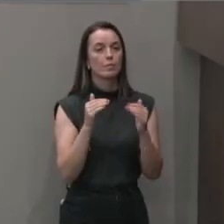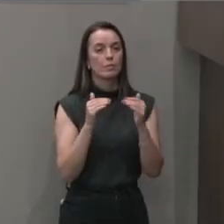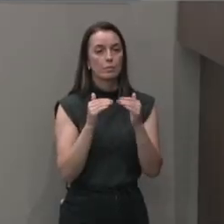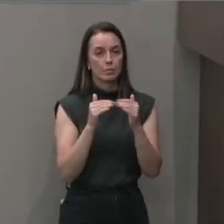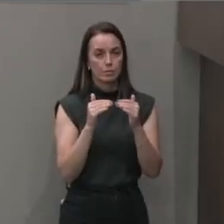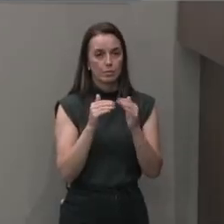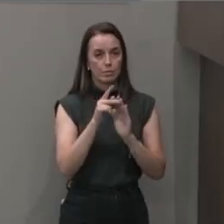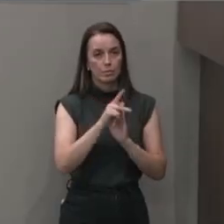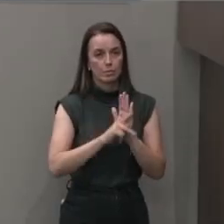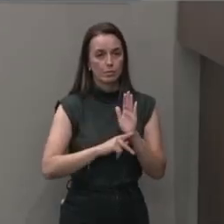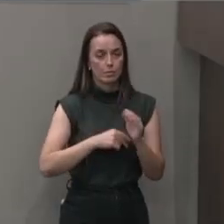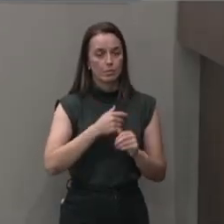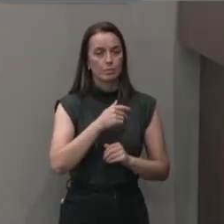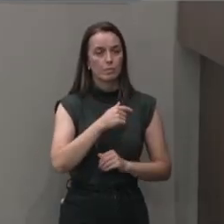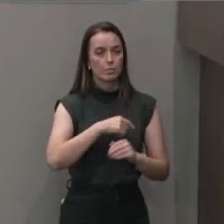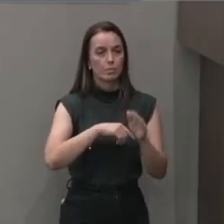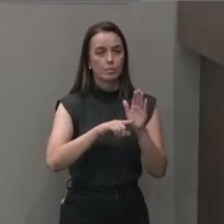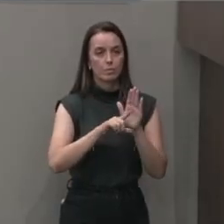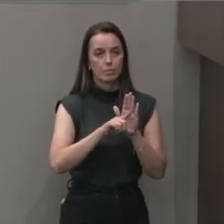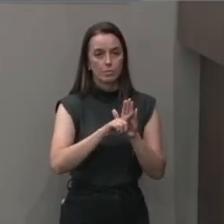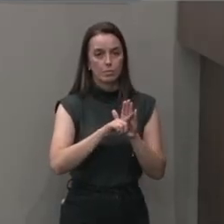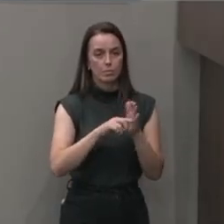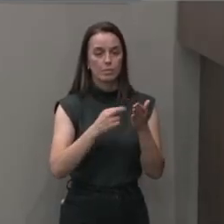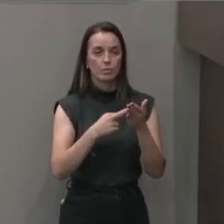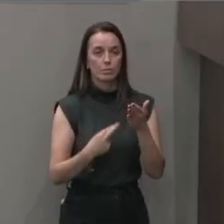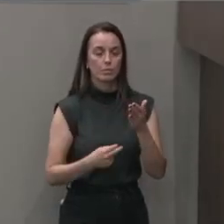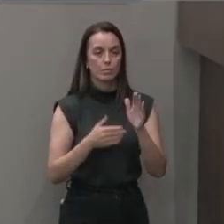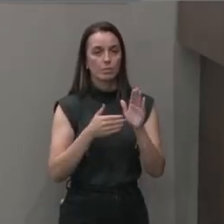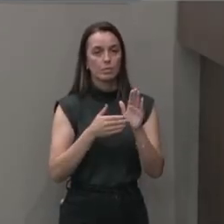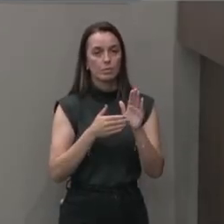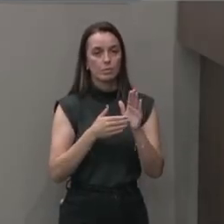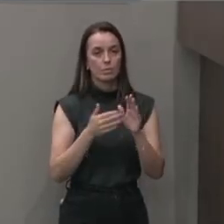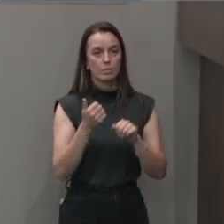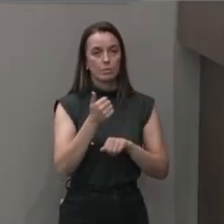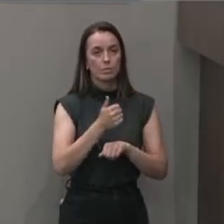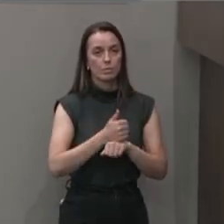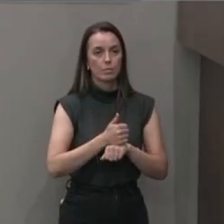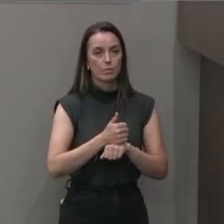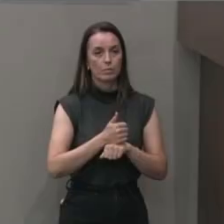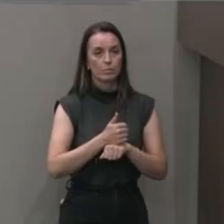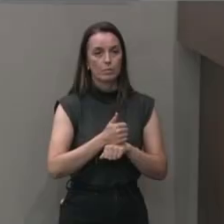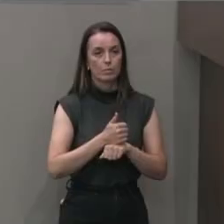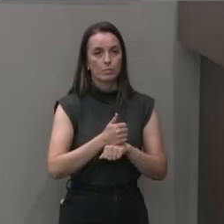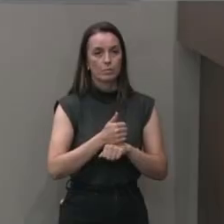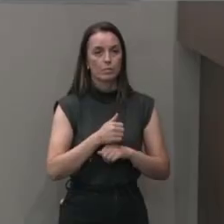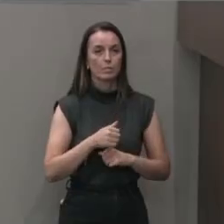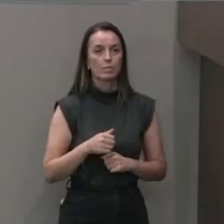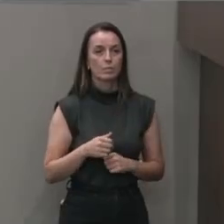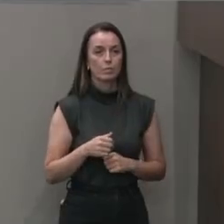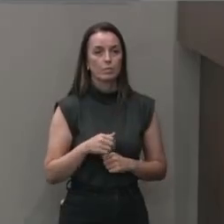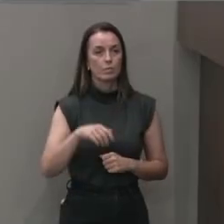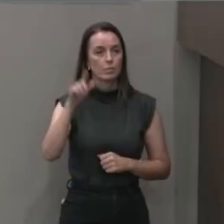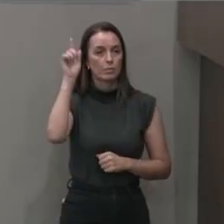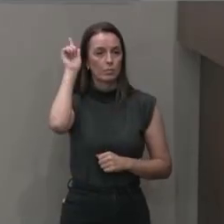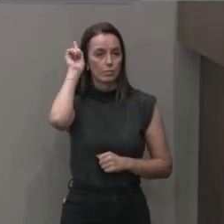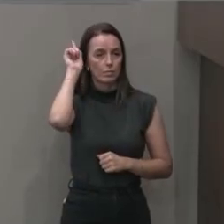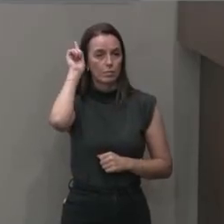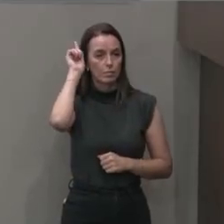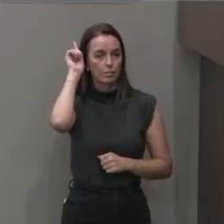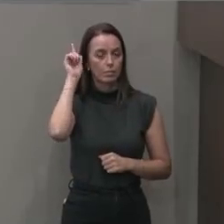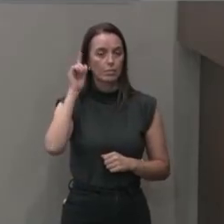de lei número 112, 2025, com a redação proposta pelo substitutivo número 2, 2025. Relator, vereador Edson Nascimento.